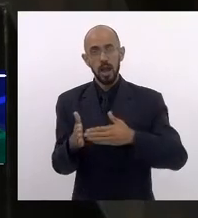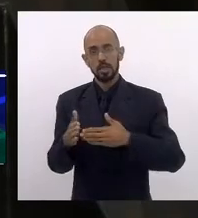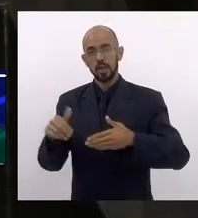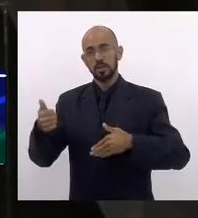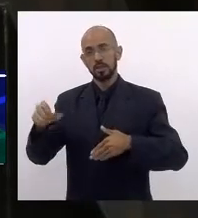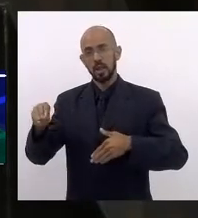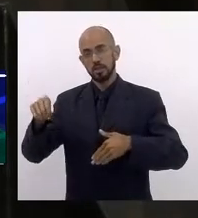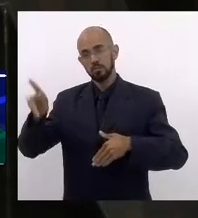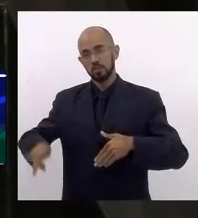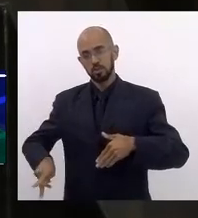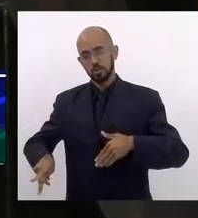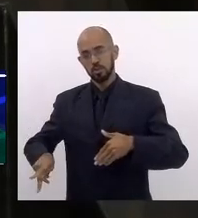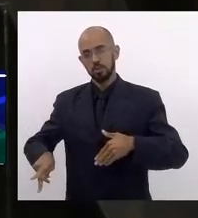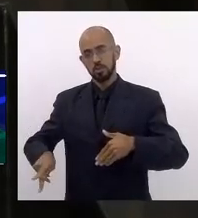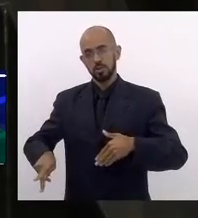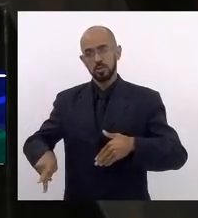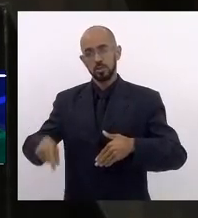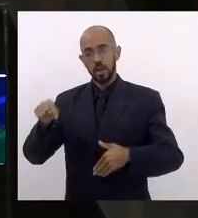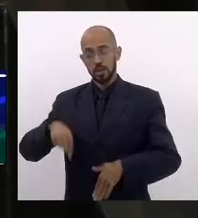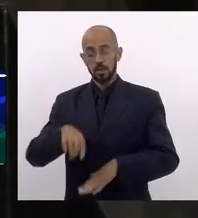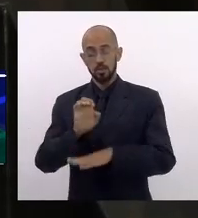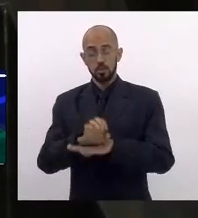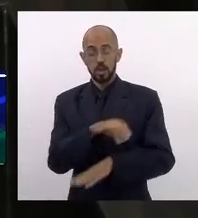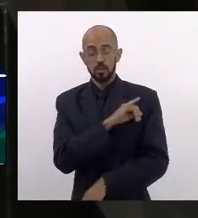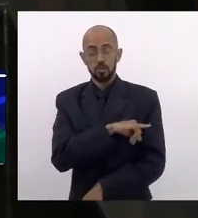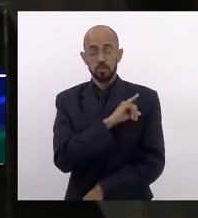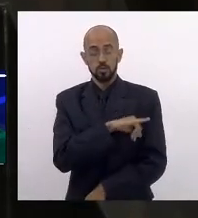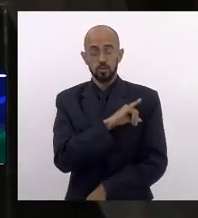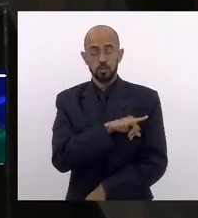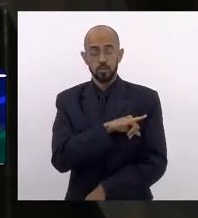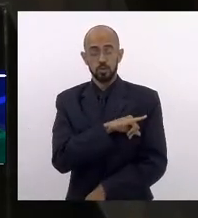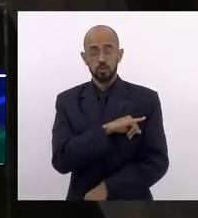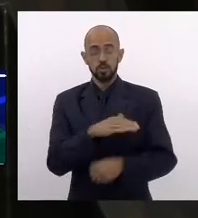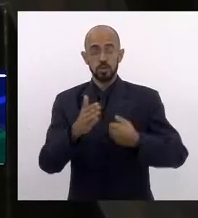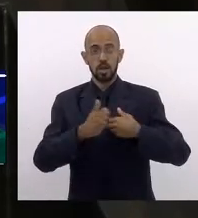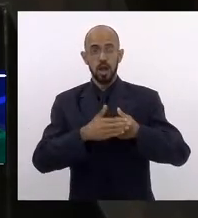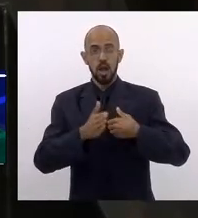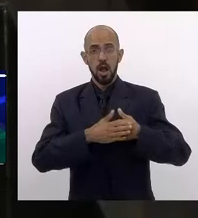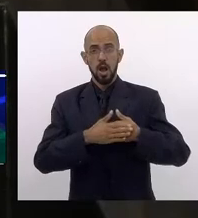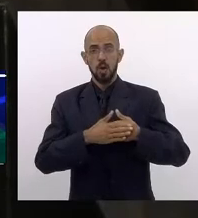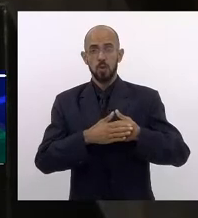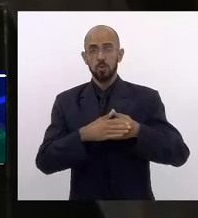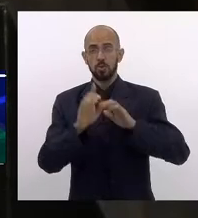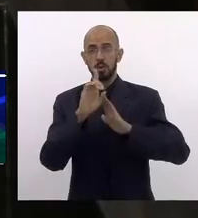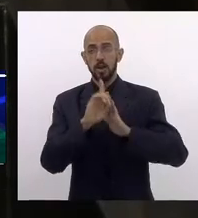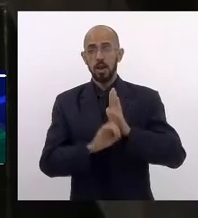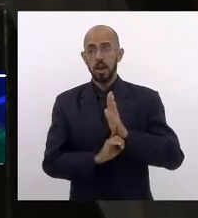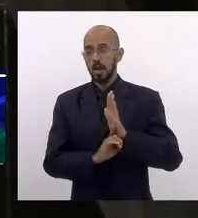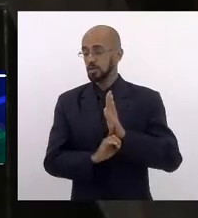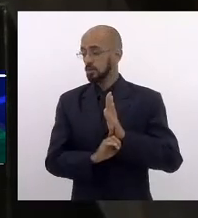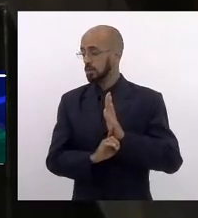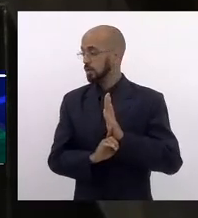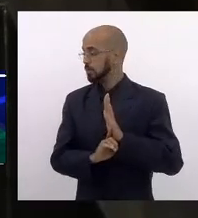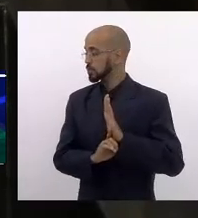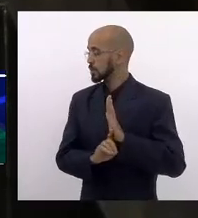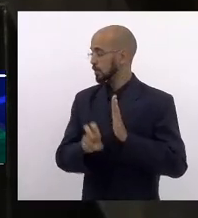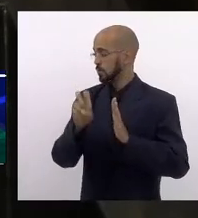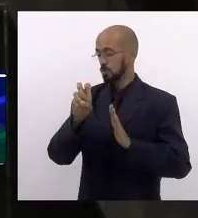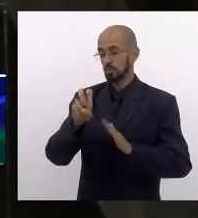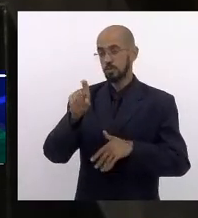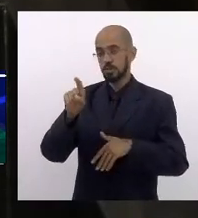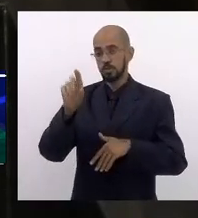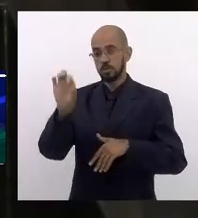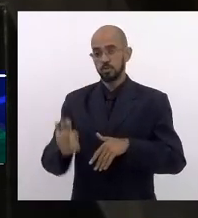no Rio de Janeiro, no estado do Rio de Janeiro, se autodeclaram negros e negras, pouco mais de 51% da população, a maioria.